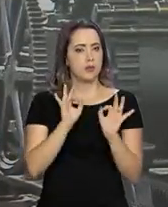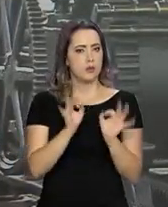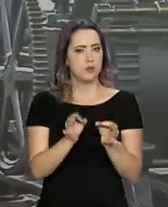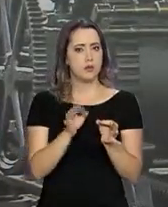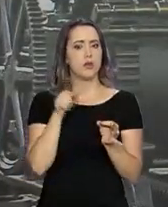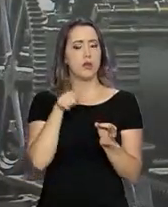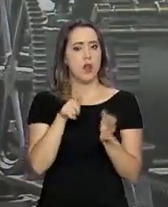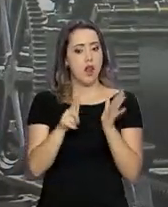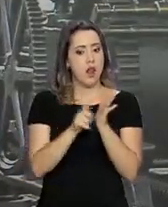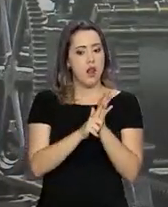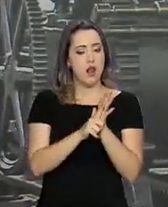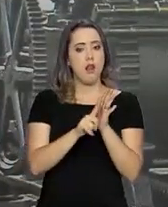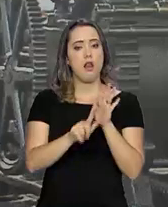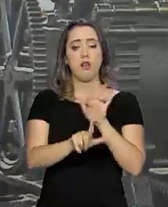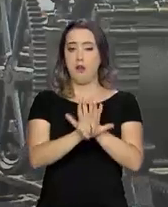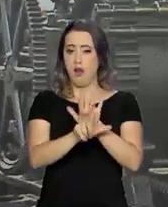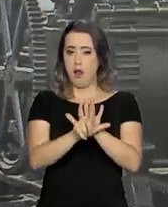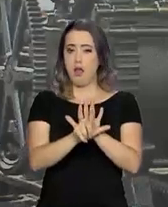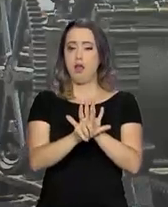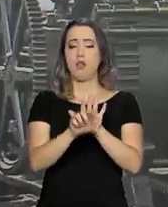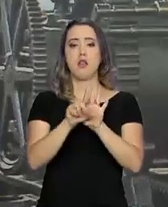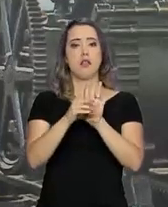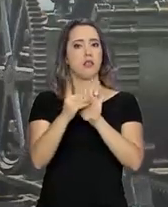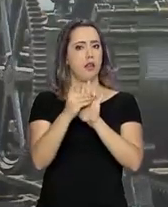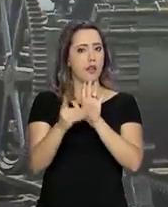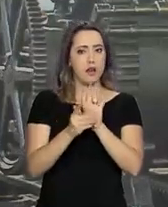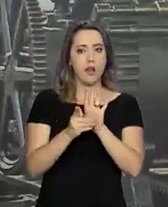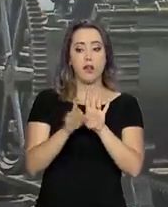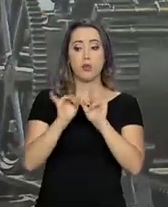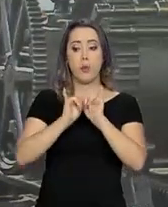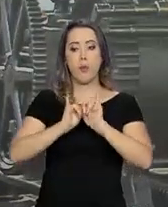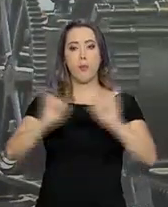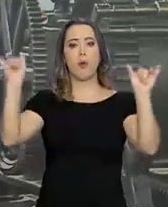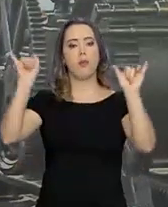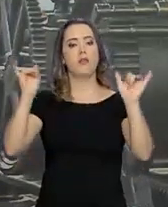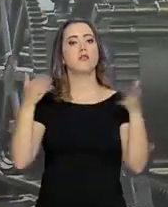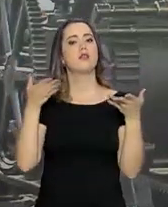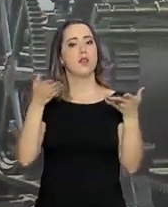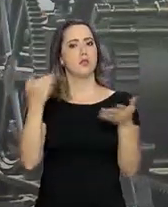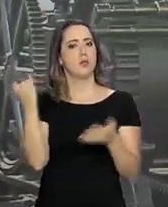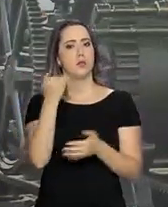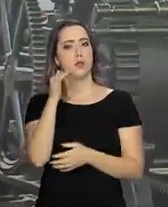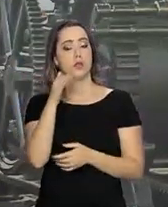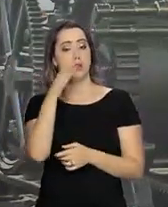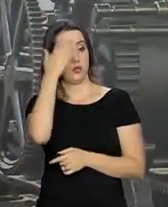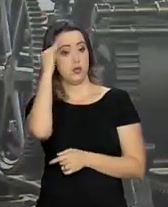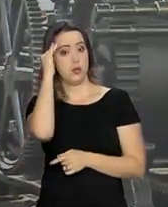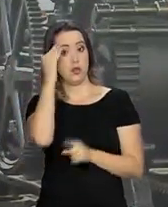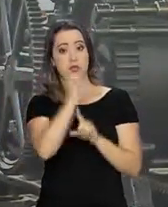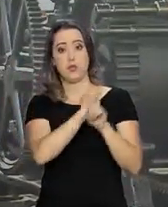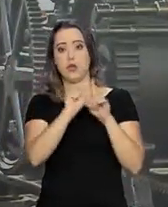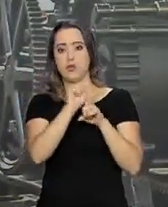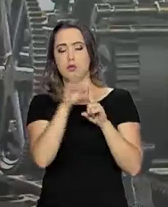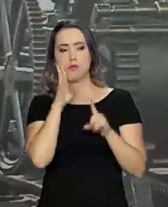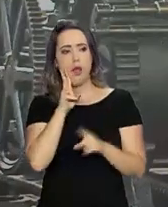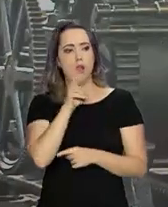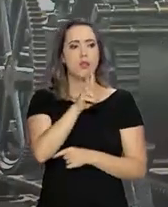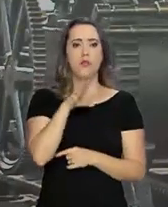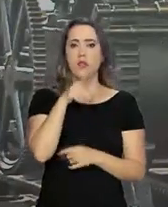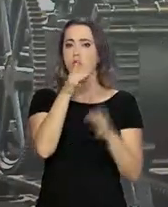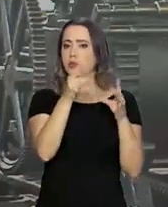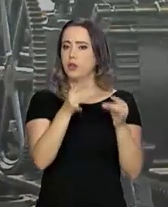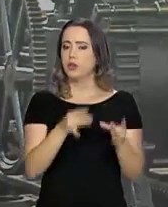este ato, lei, decreto, o que for, no Diário Oficial, ele é publicizado. A sociedade passa automaticamente a ter acesso ao seu conteúdo